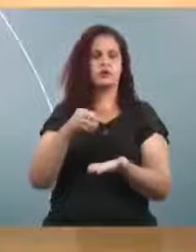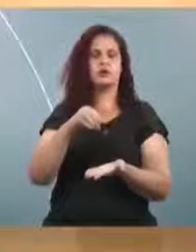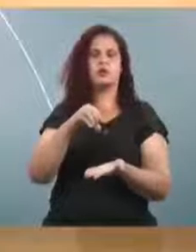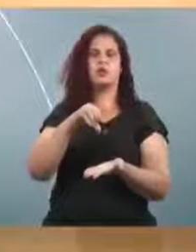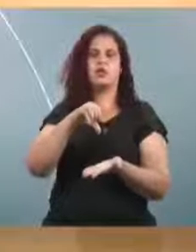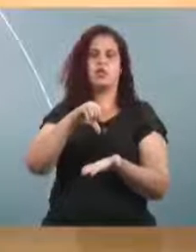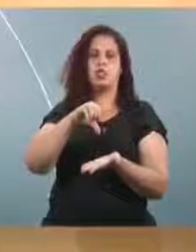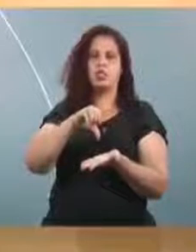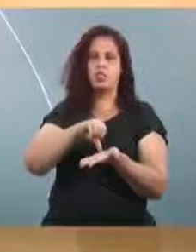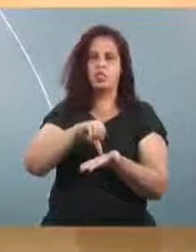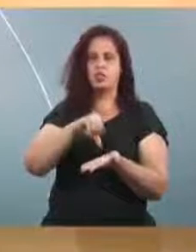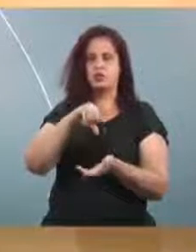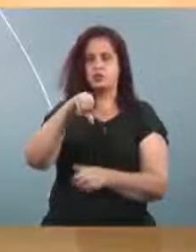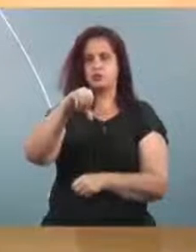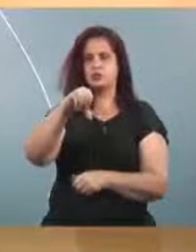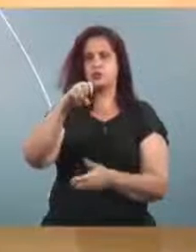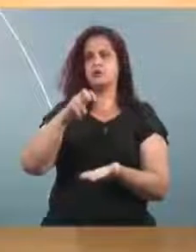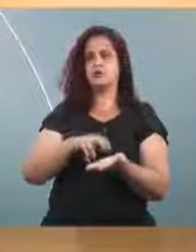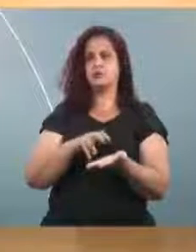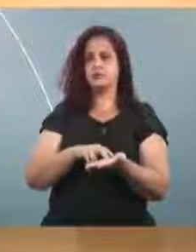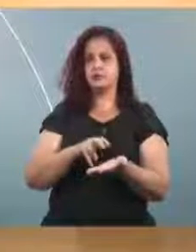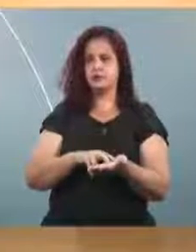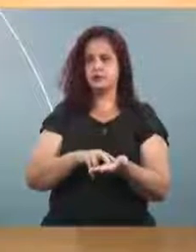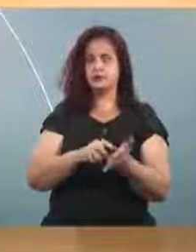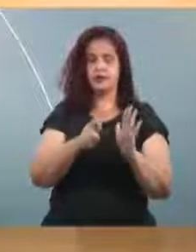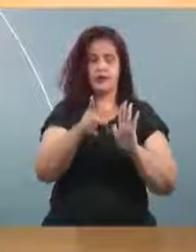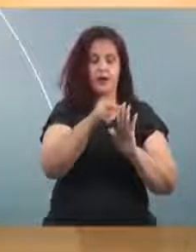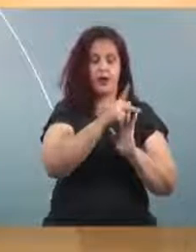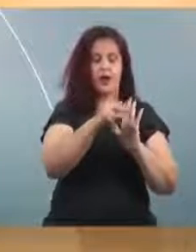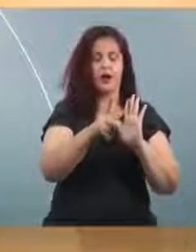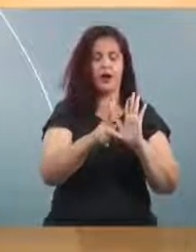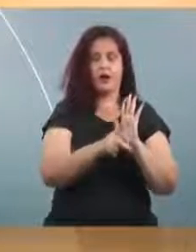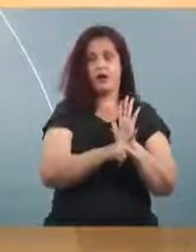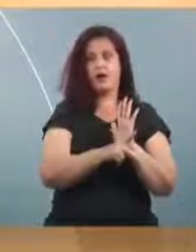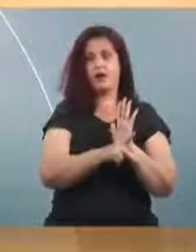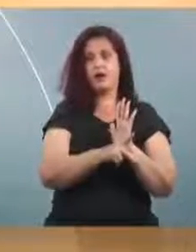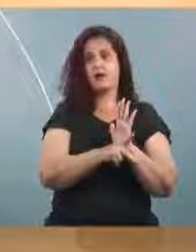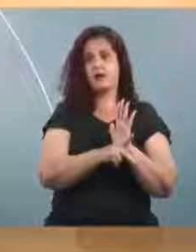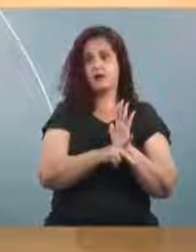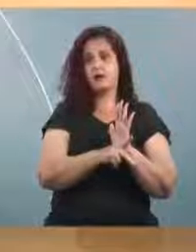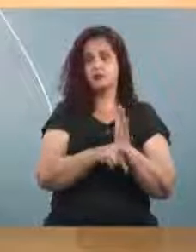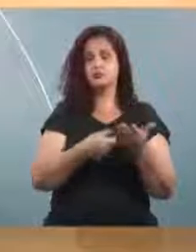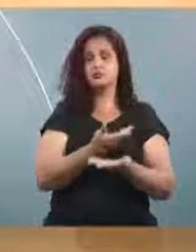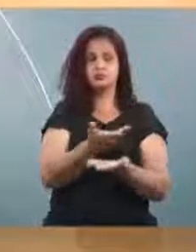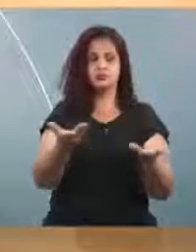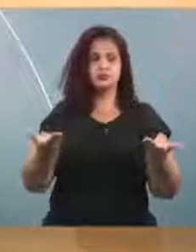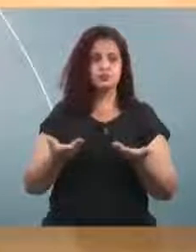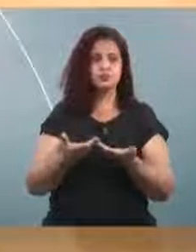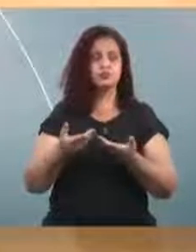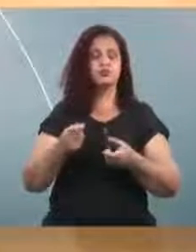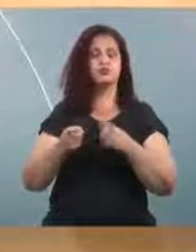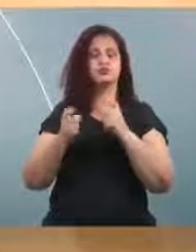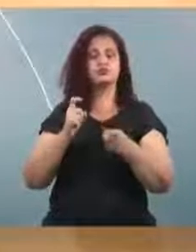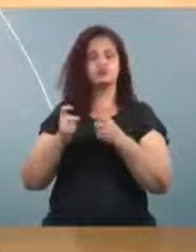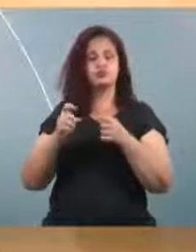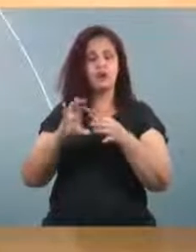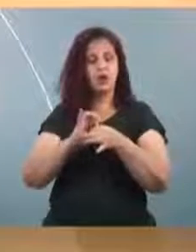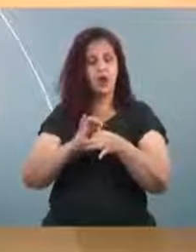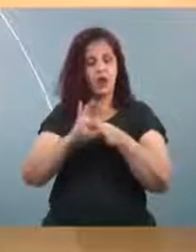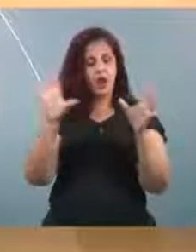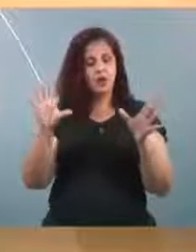no clube Tiradentes para tratar da pauta que vocês todos nós é de liberamos de maneira